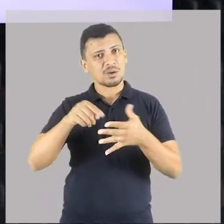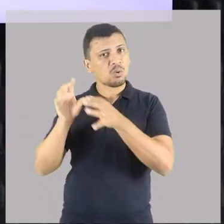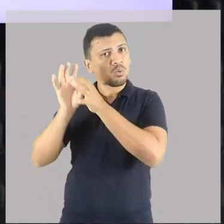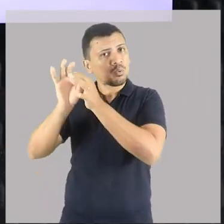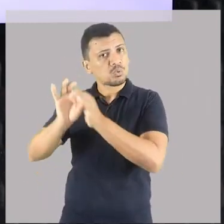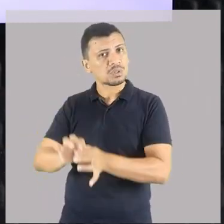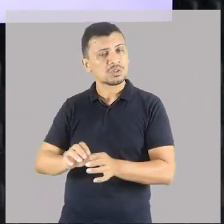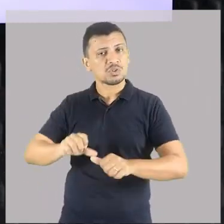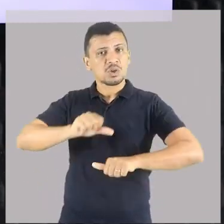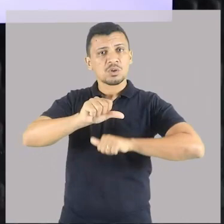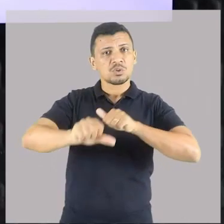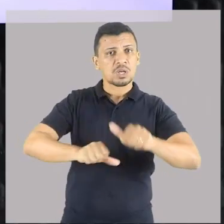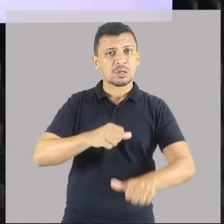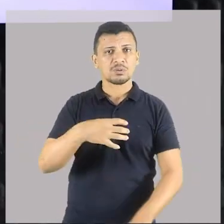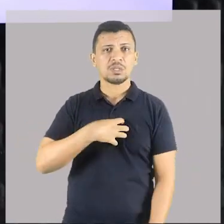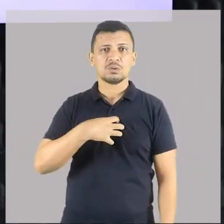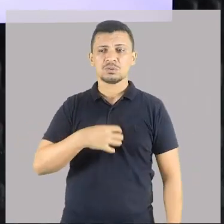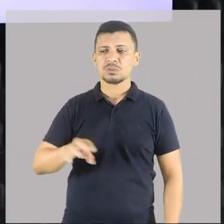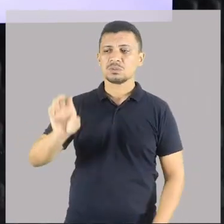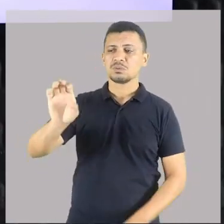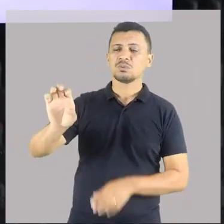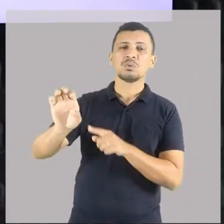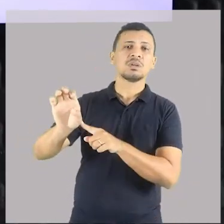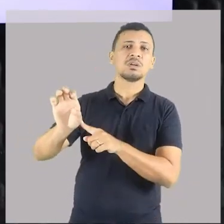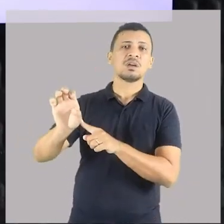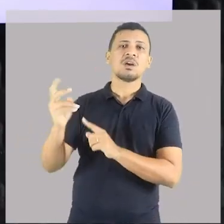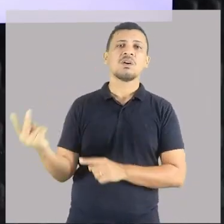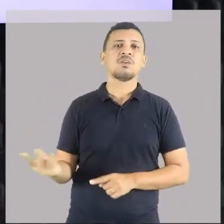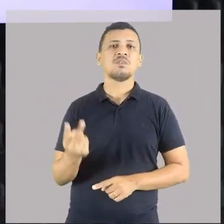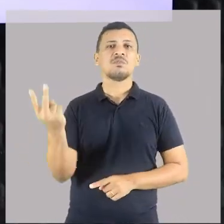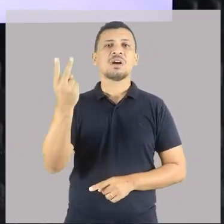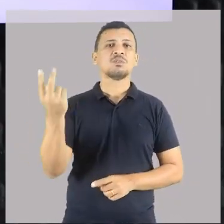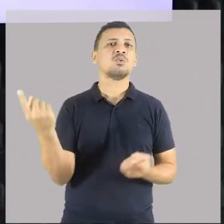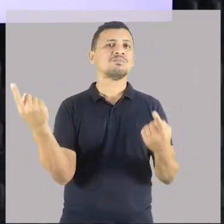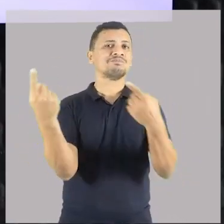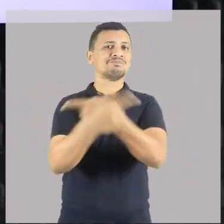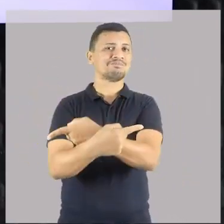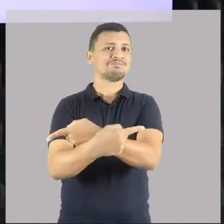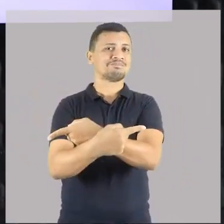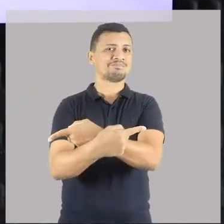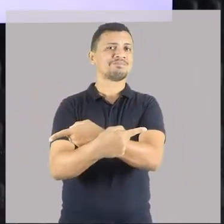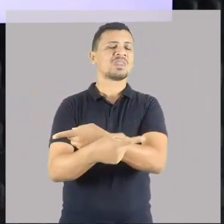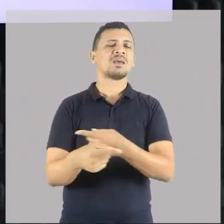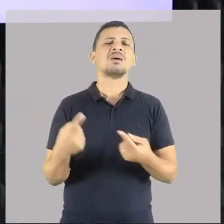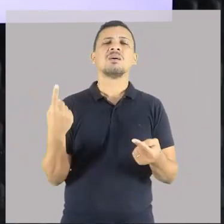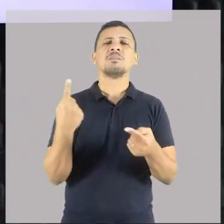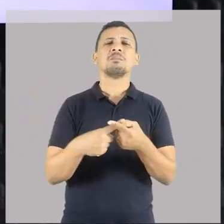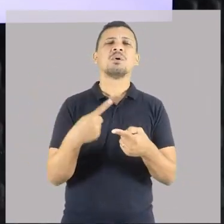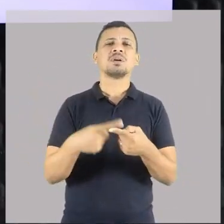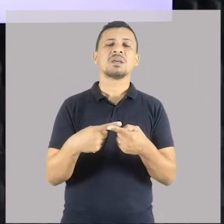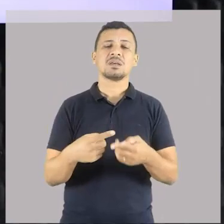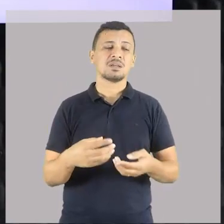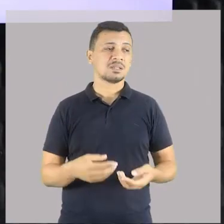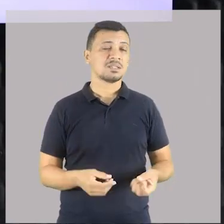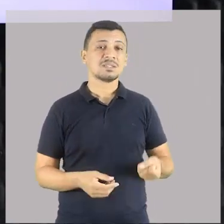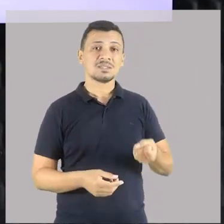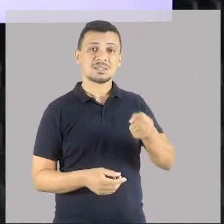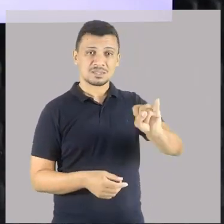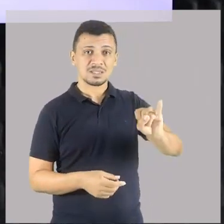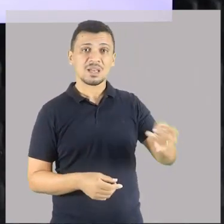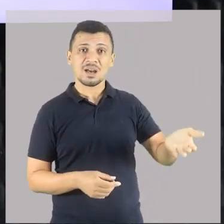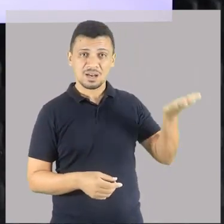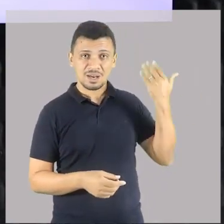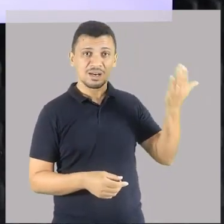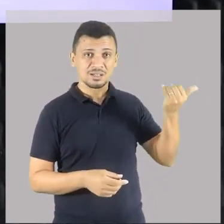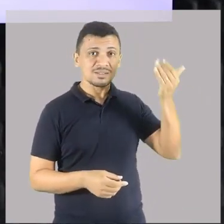alterou o sentido do I e colocou o I com valor adversativo. Por quê? Porque se antes ele sabia e